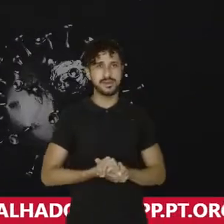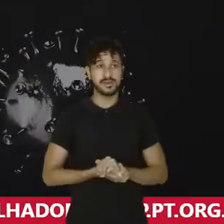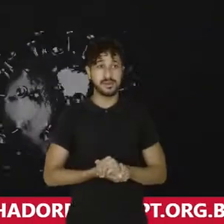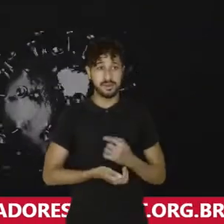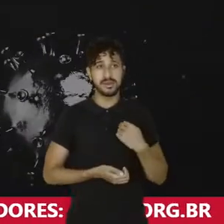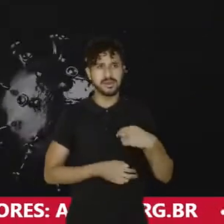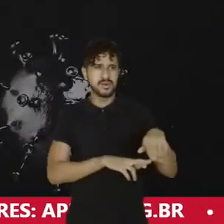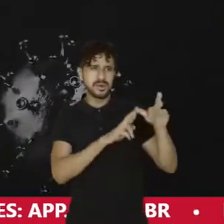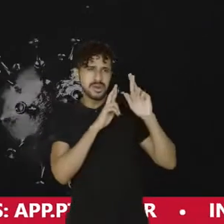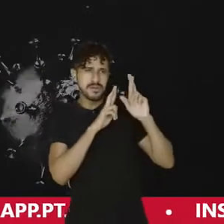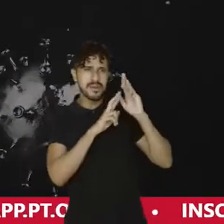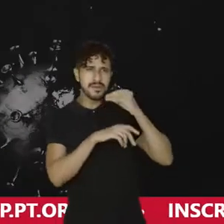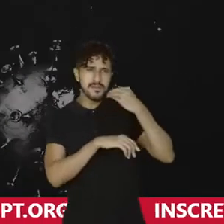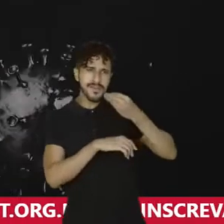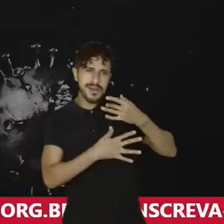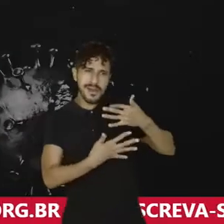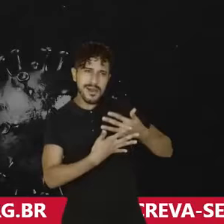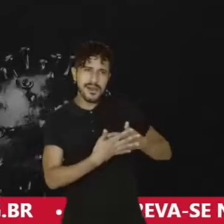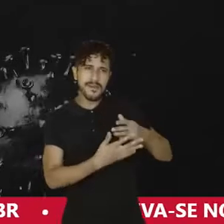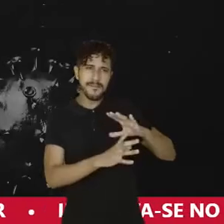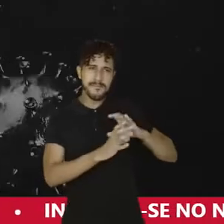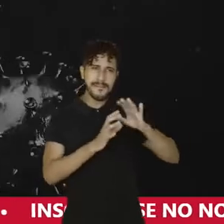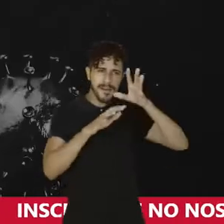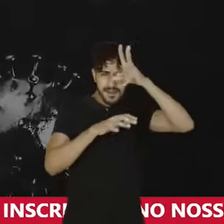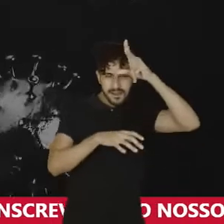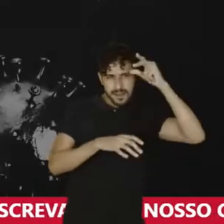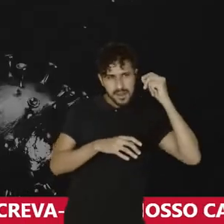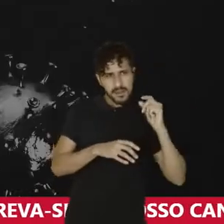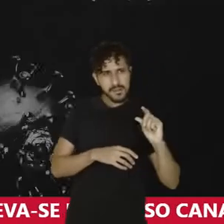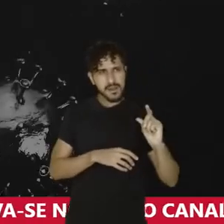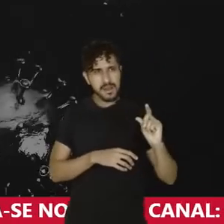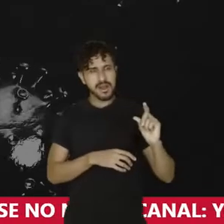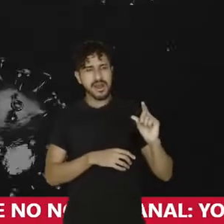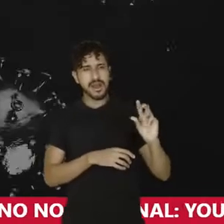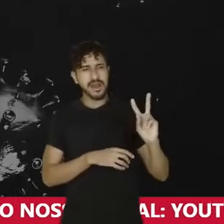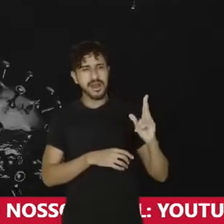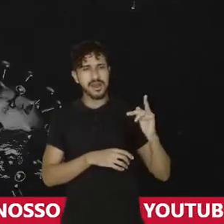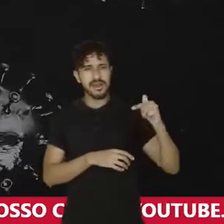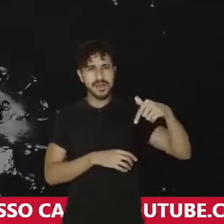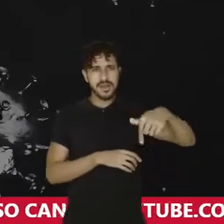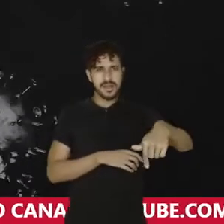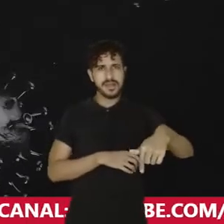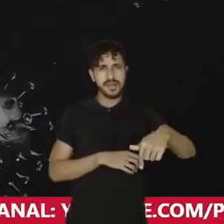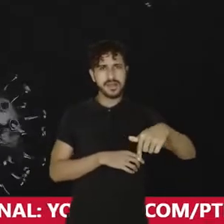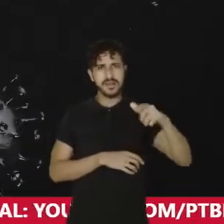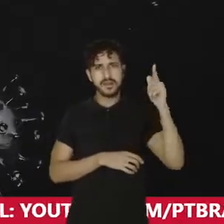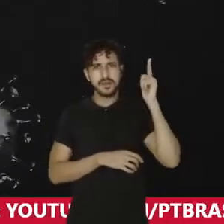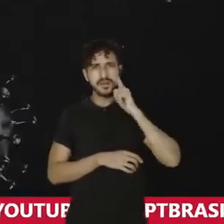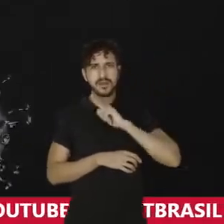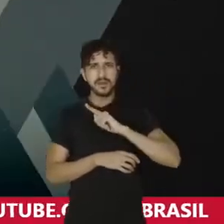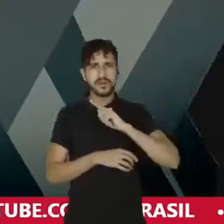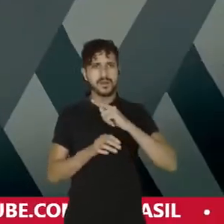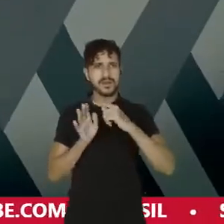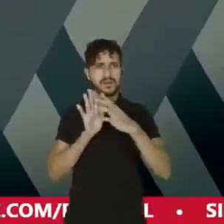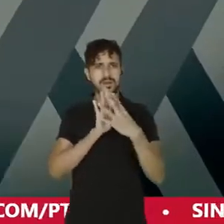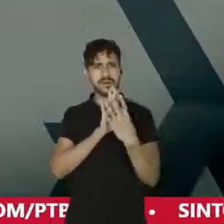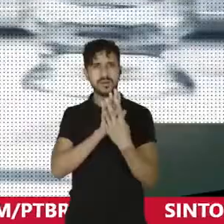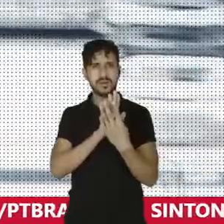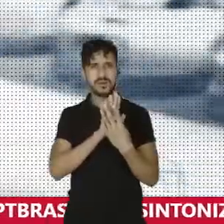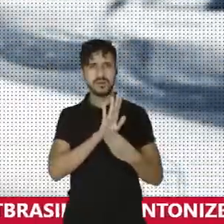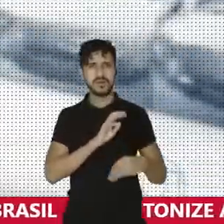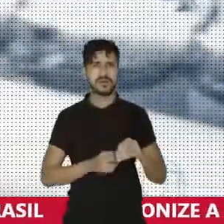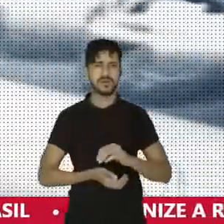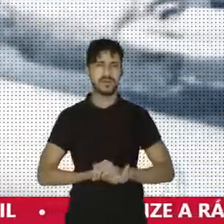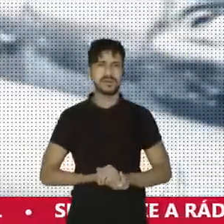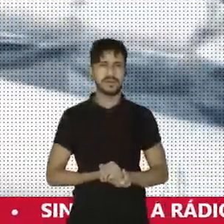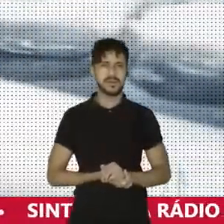Espero que a experiência de Manaus com doses cavalares de hidroxicloroquina seja completamente a fundada pelos seus